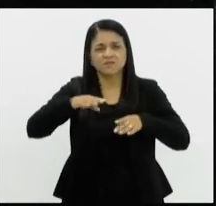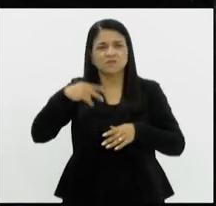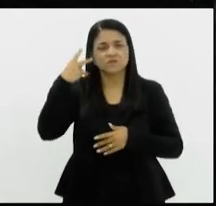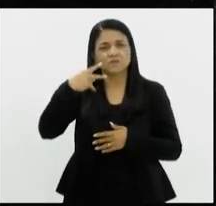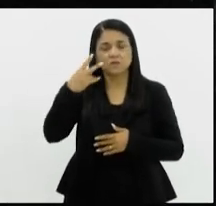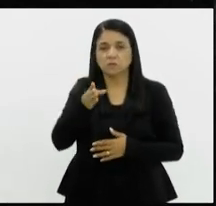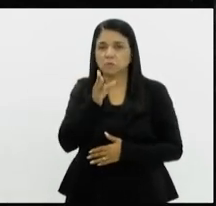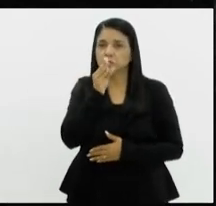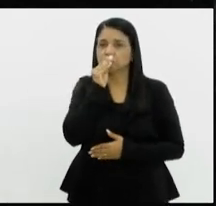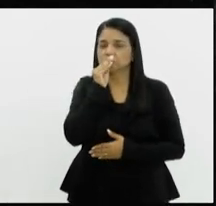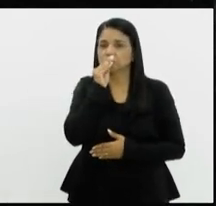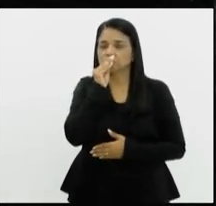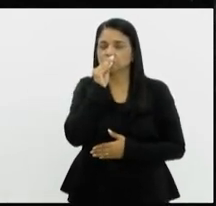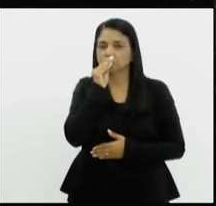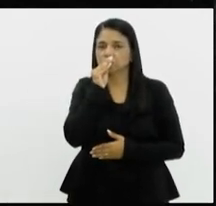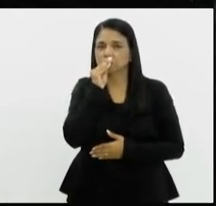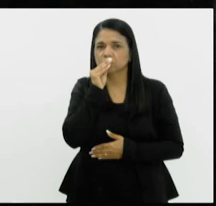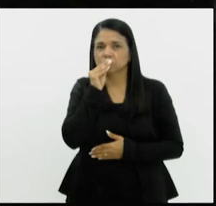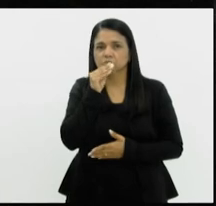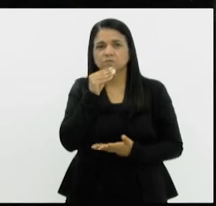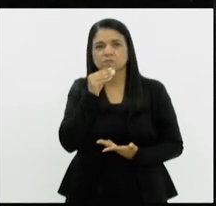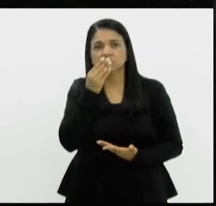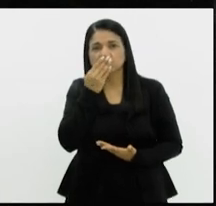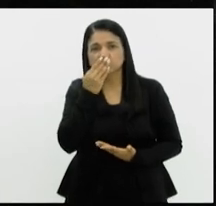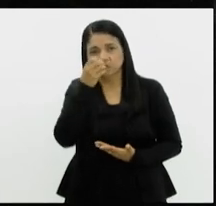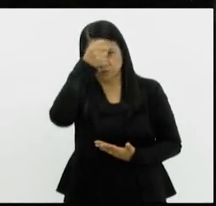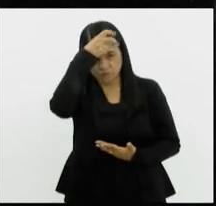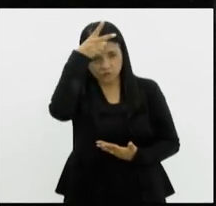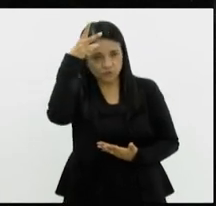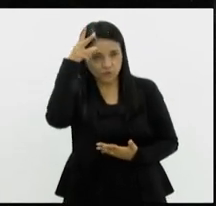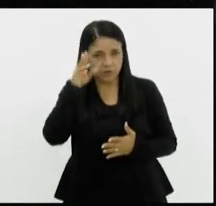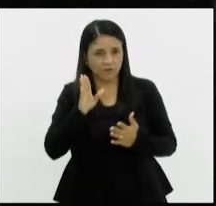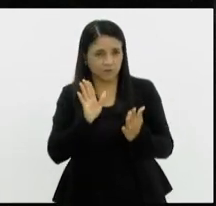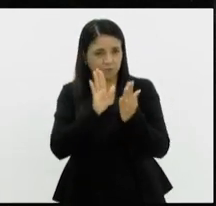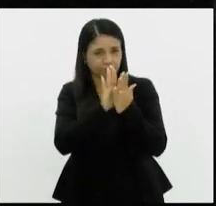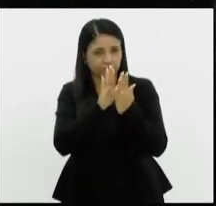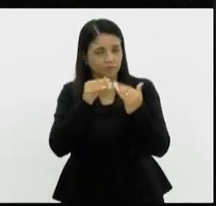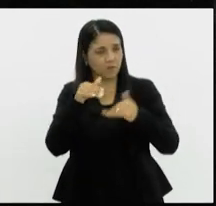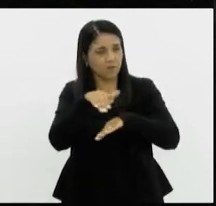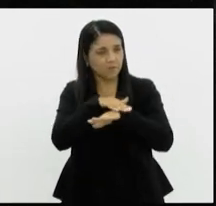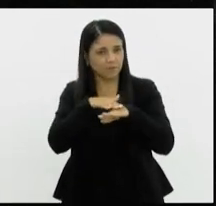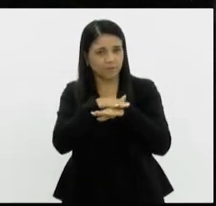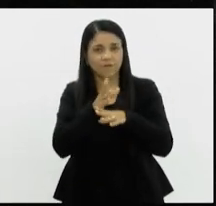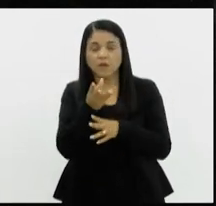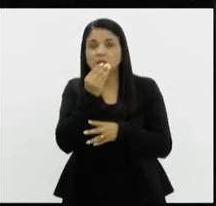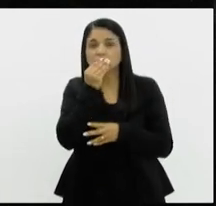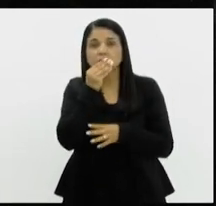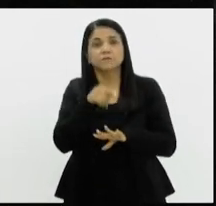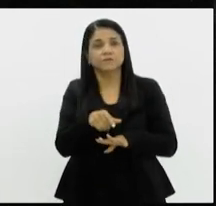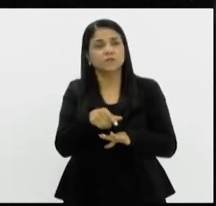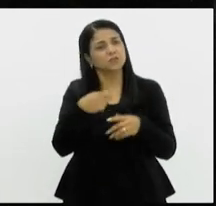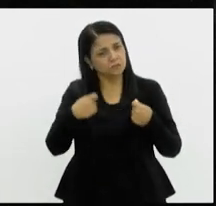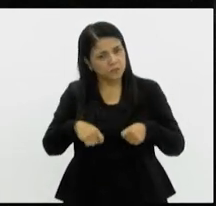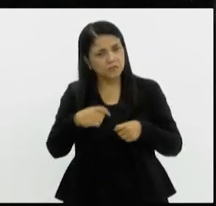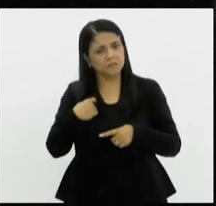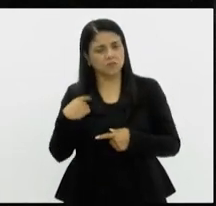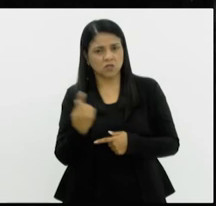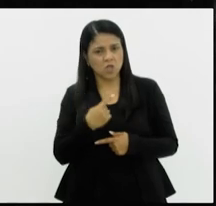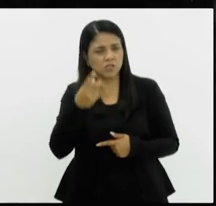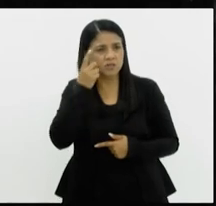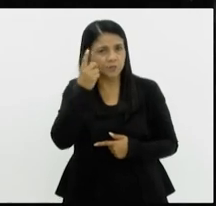dos prefeitos e nós precisamos ter condições também de poder fiscalizar Onde tiver o